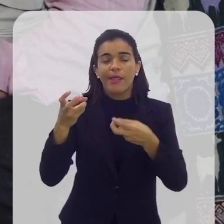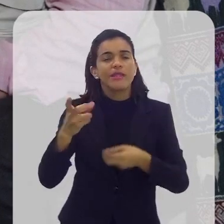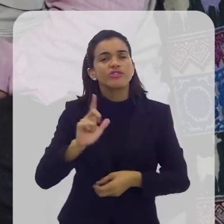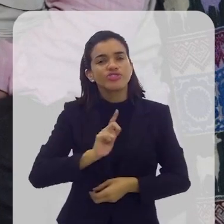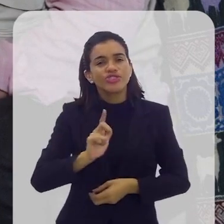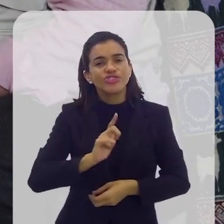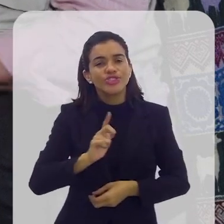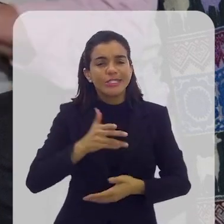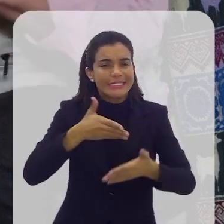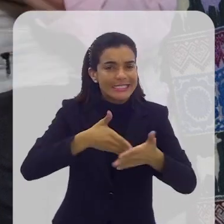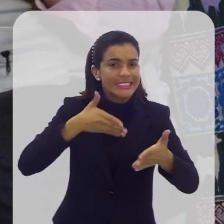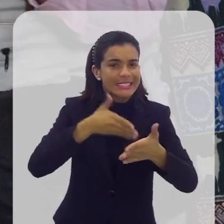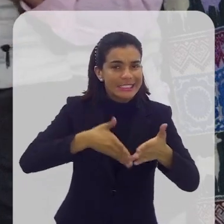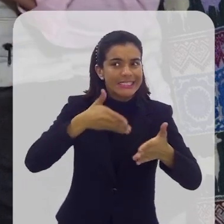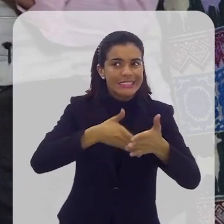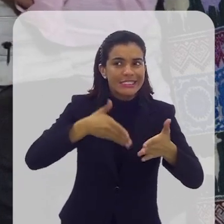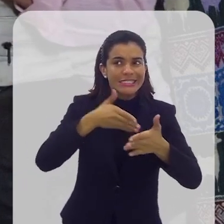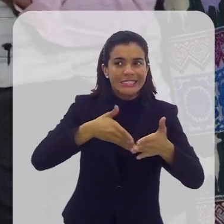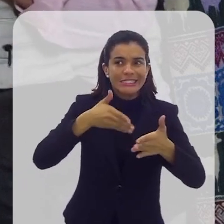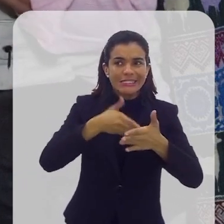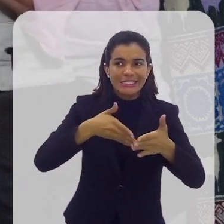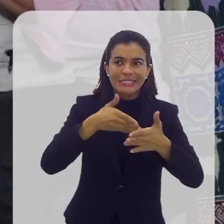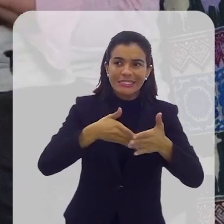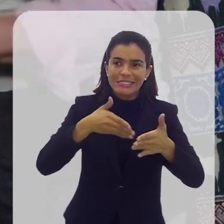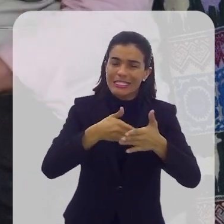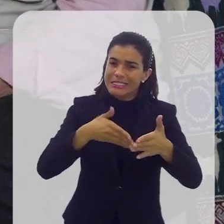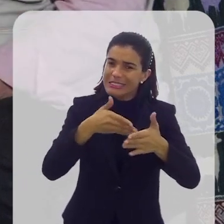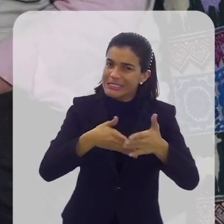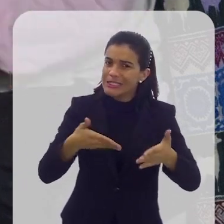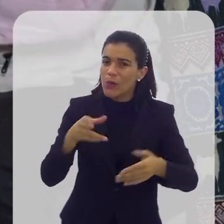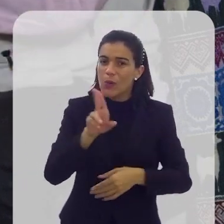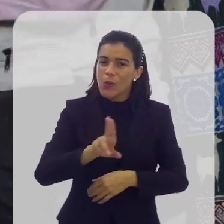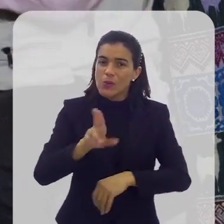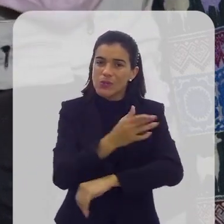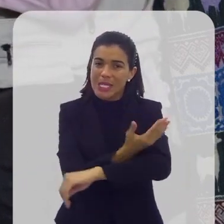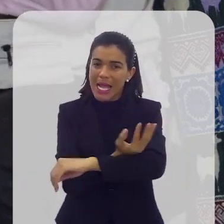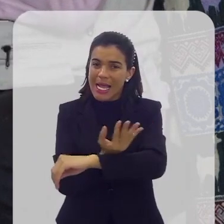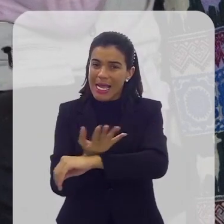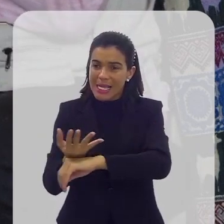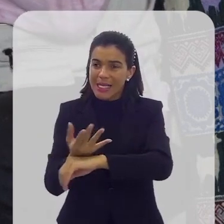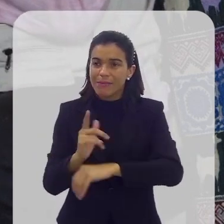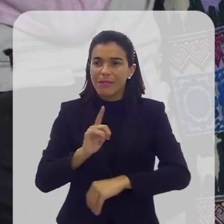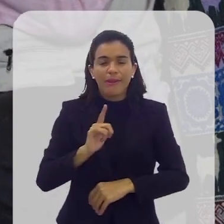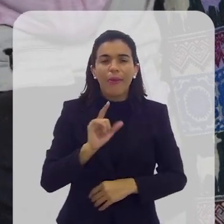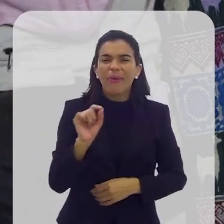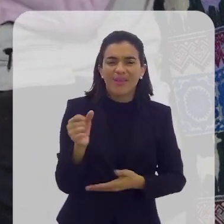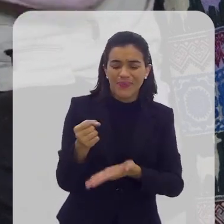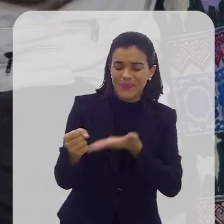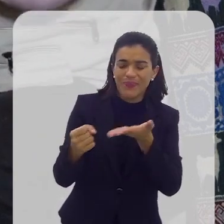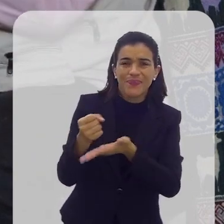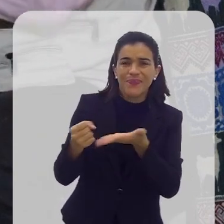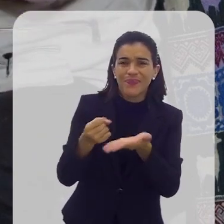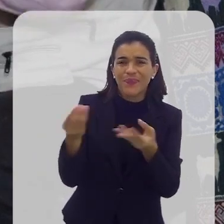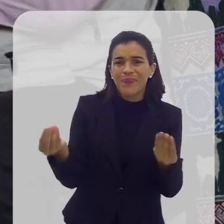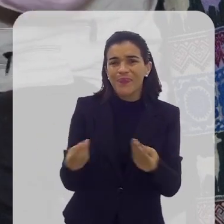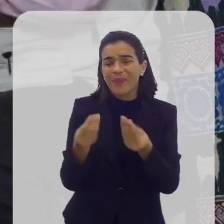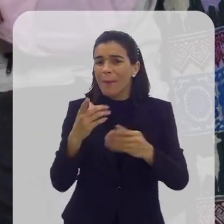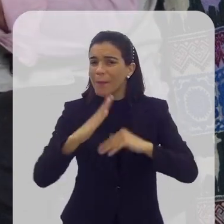tinham por aqui faliram, muitas casas faliram e os imóveis ficaram desvalorizados, totalmente desvalorizados, porque quem